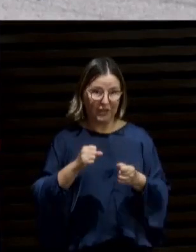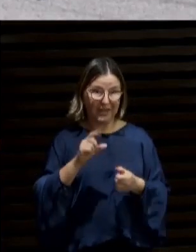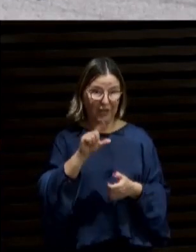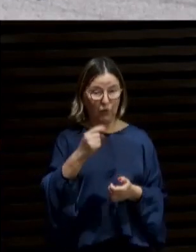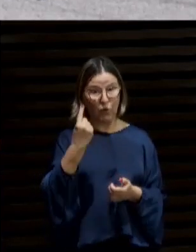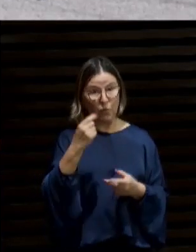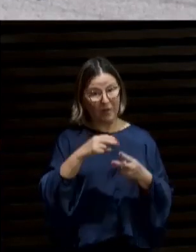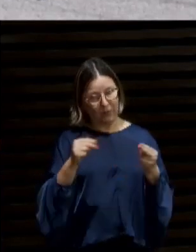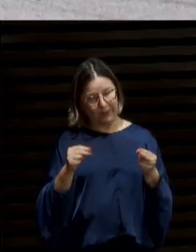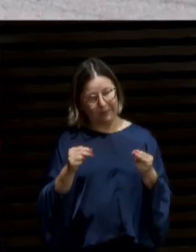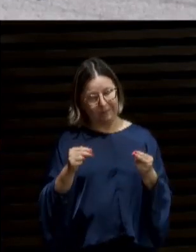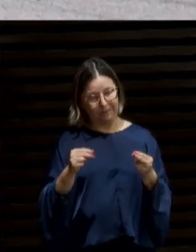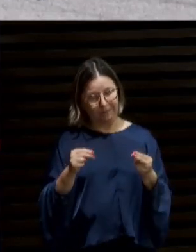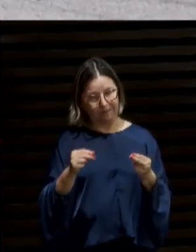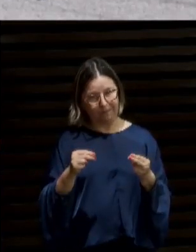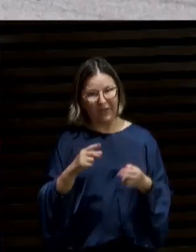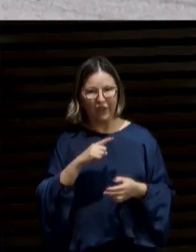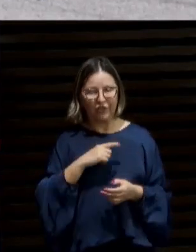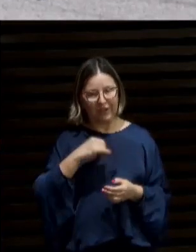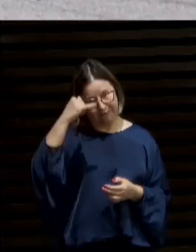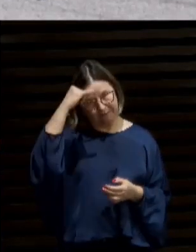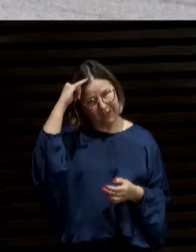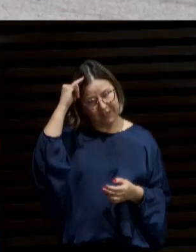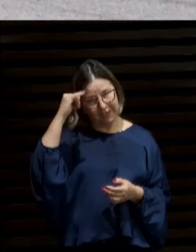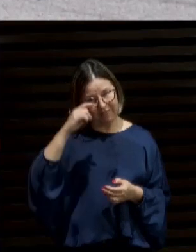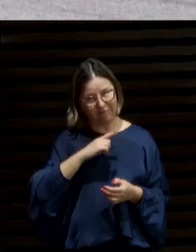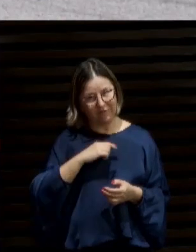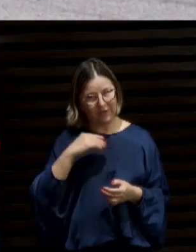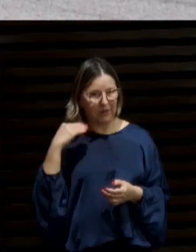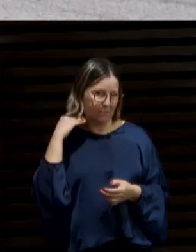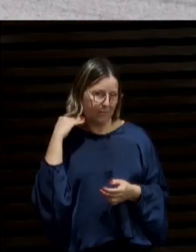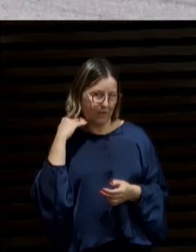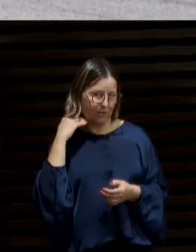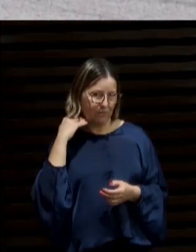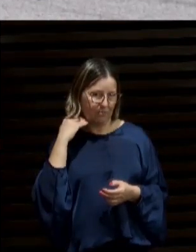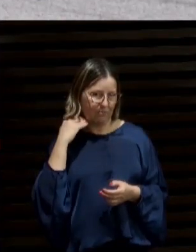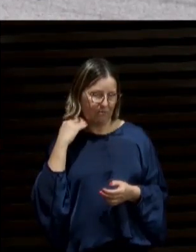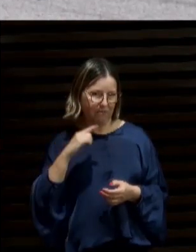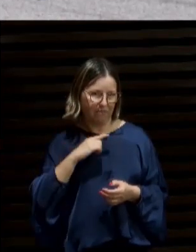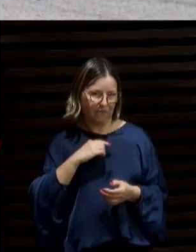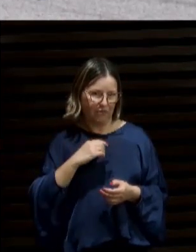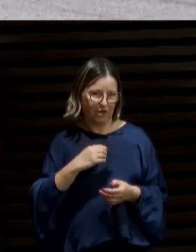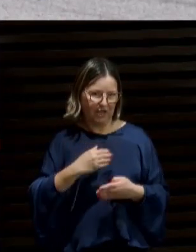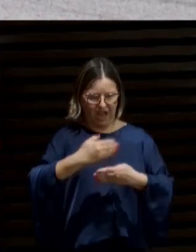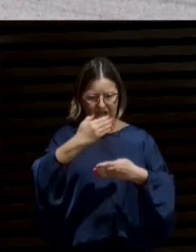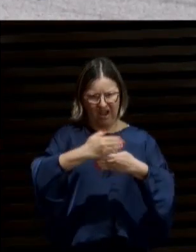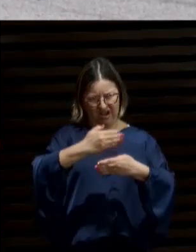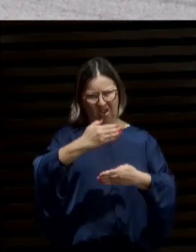Ele tinha fazendas, tinha banco, tinha comércio, tinha um bocado de